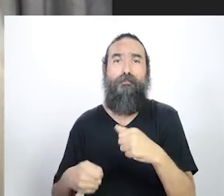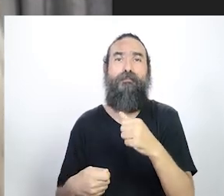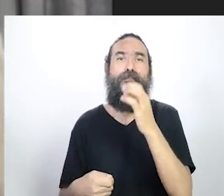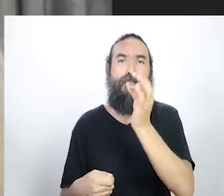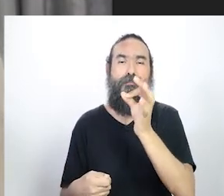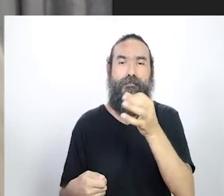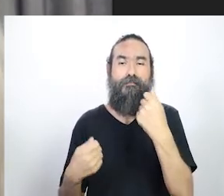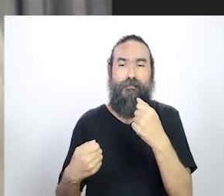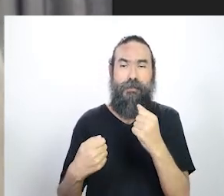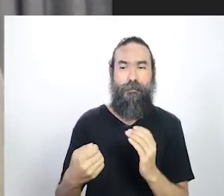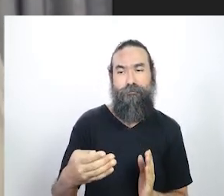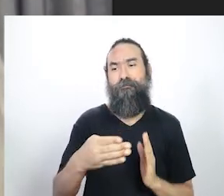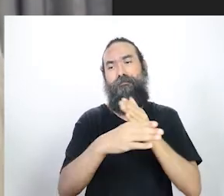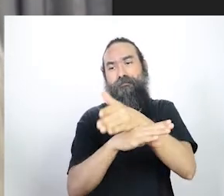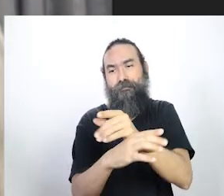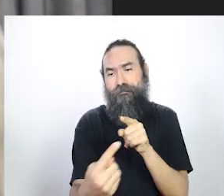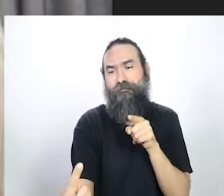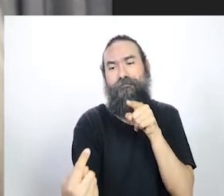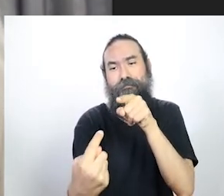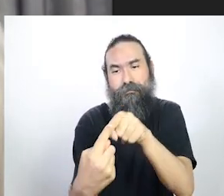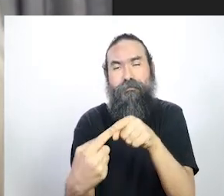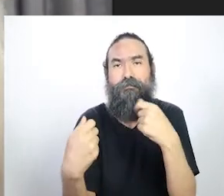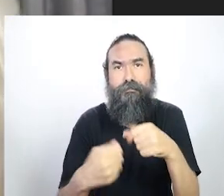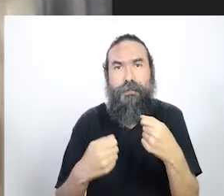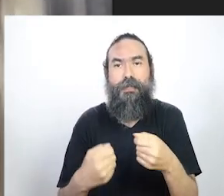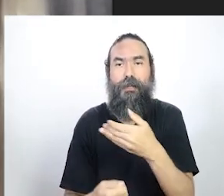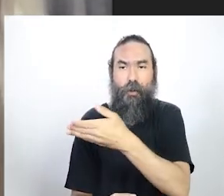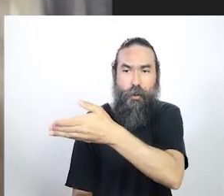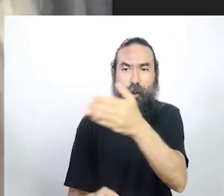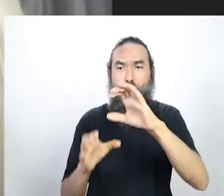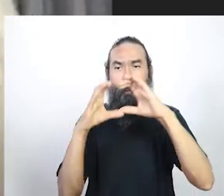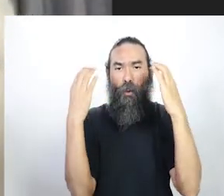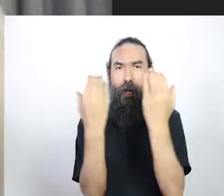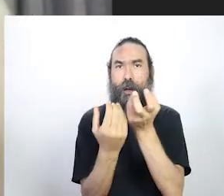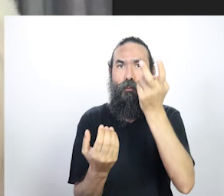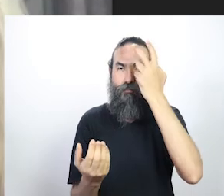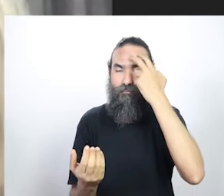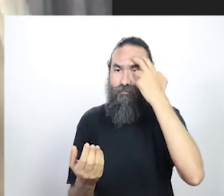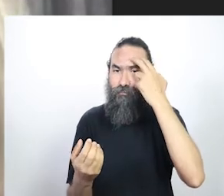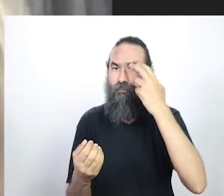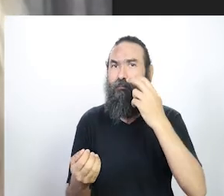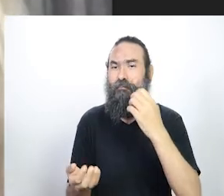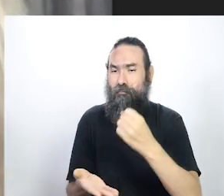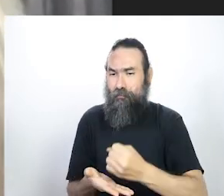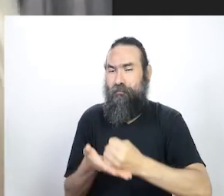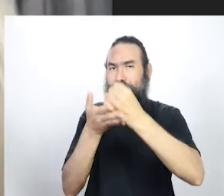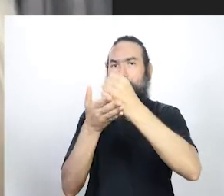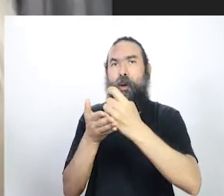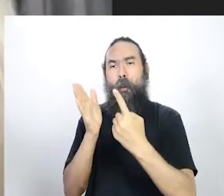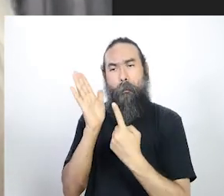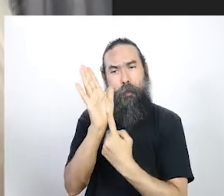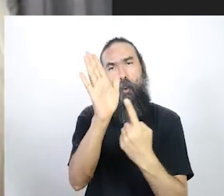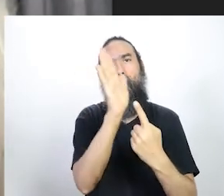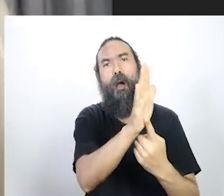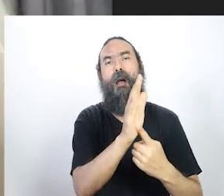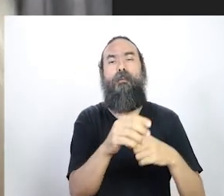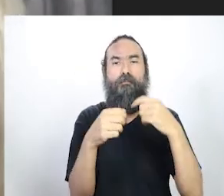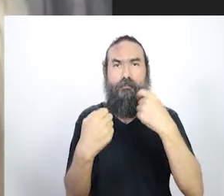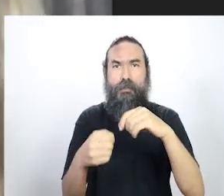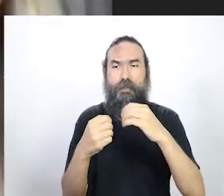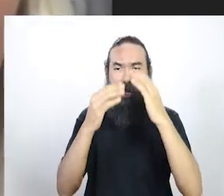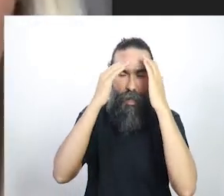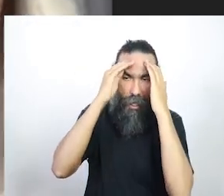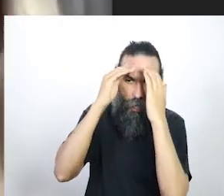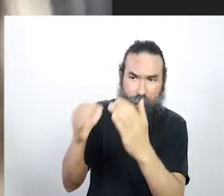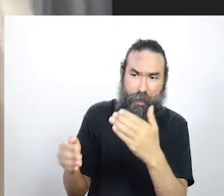vez mais orgânico, onde a comunidade seja cada vez mais protagonista e mais